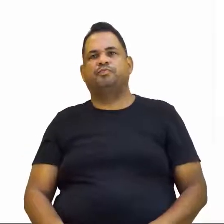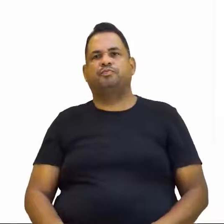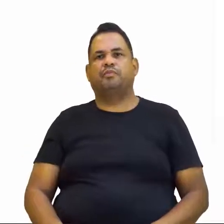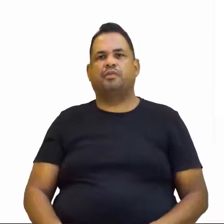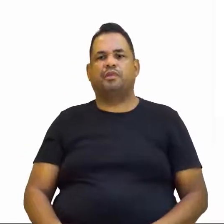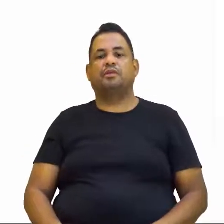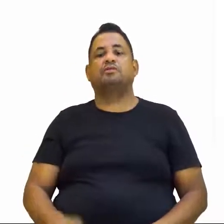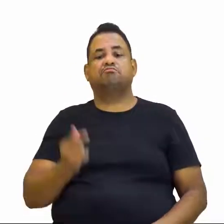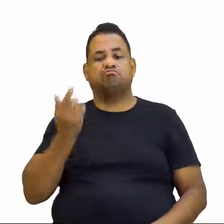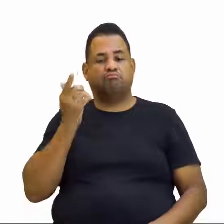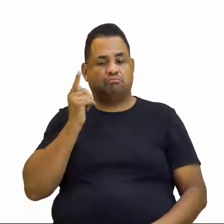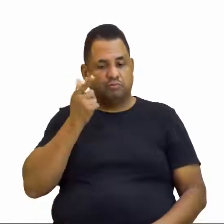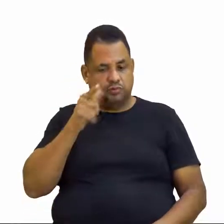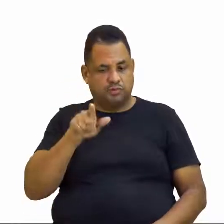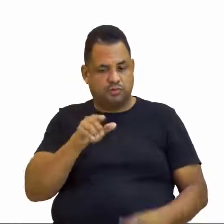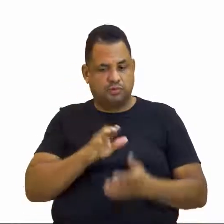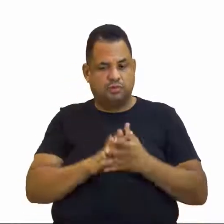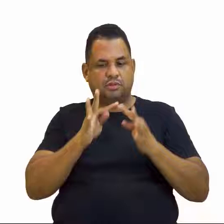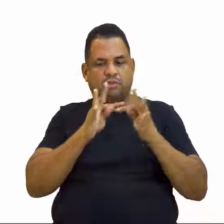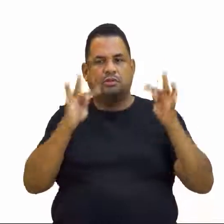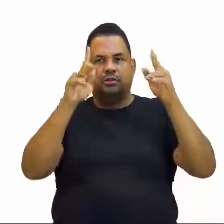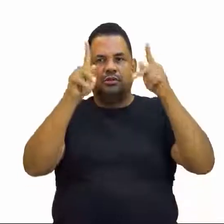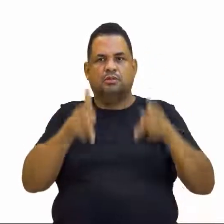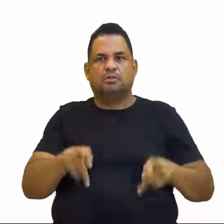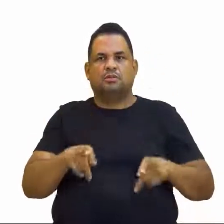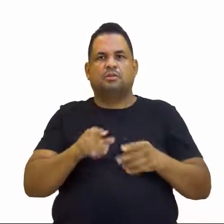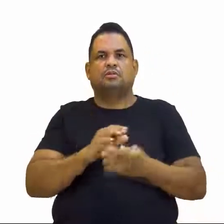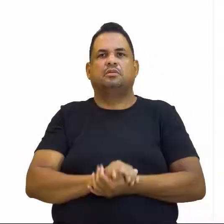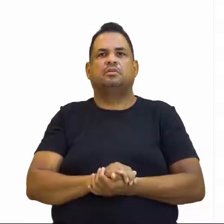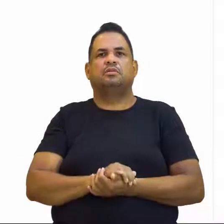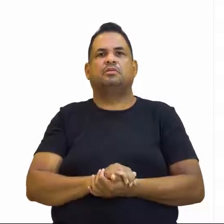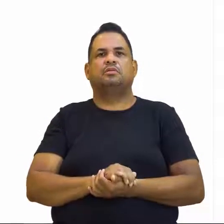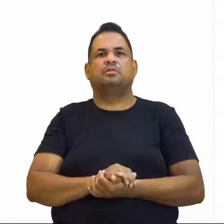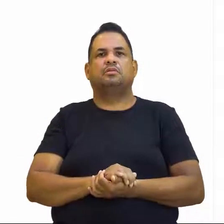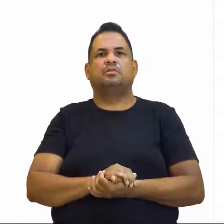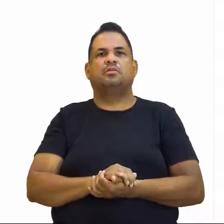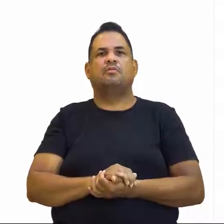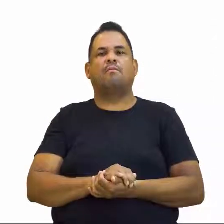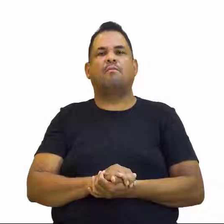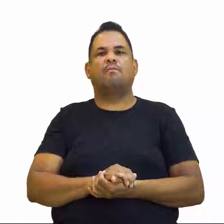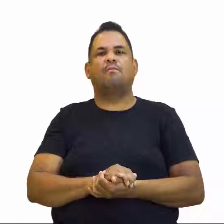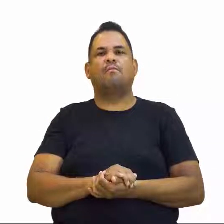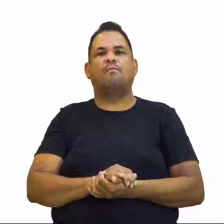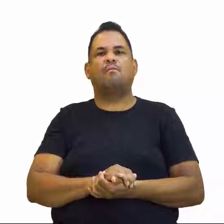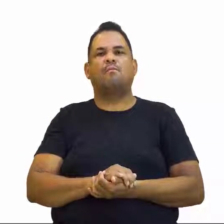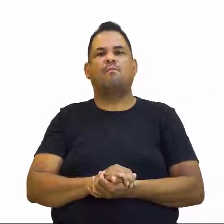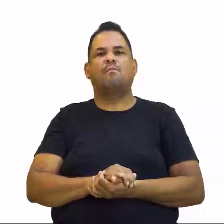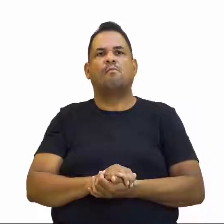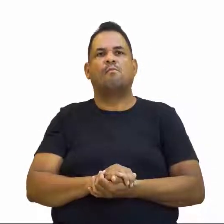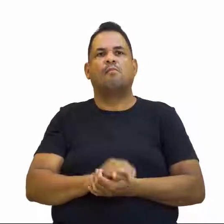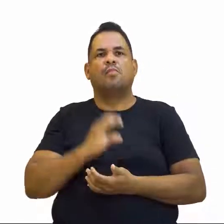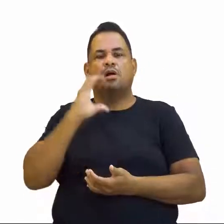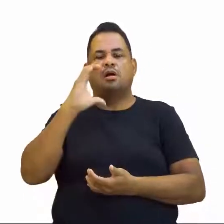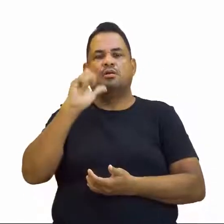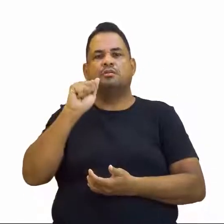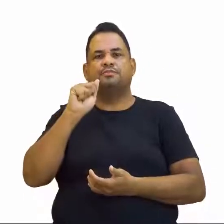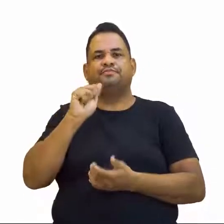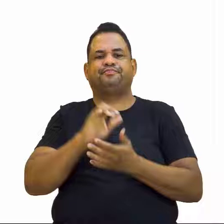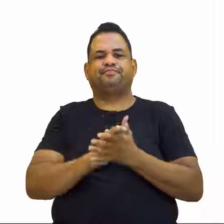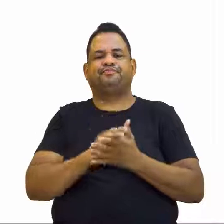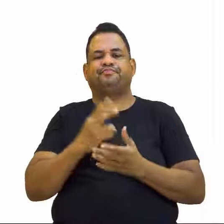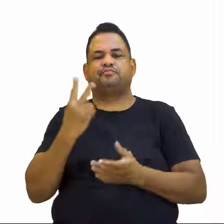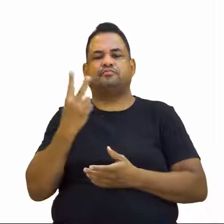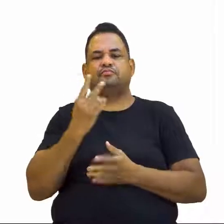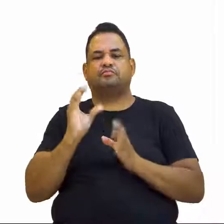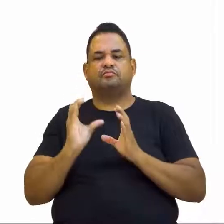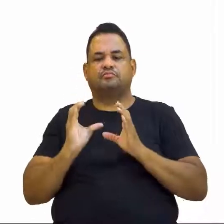tabela periódica, você vai ver que o cálcio, ele é um metal alcalino terroso. Ele está no segundo